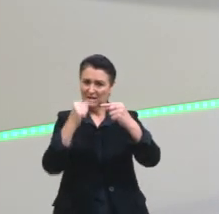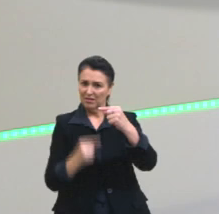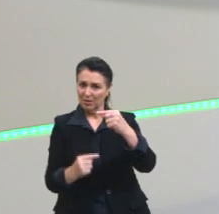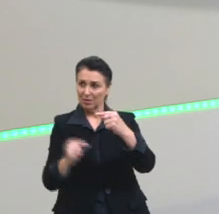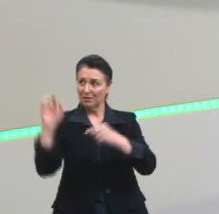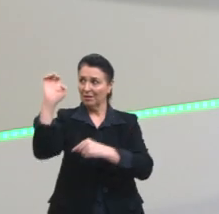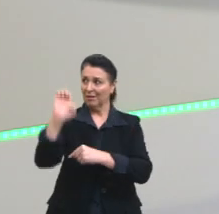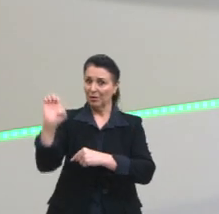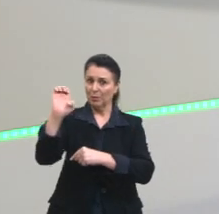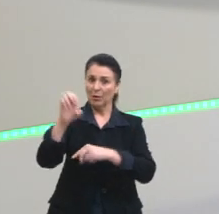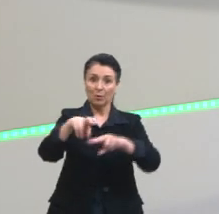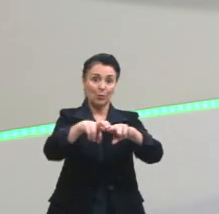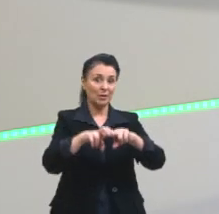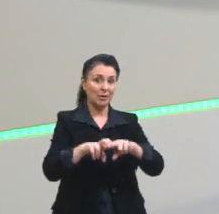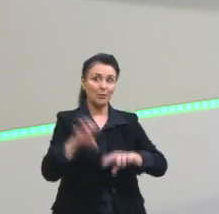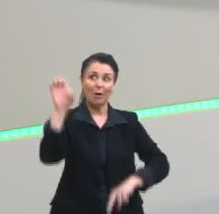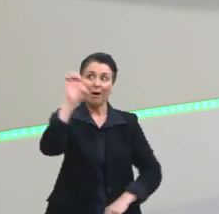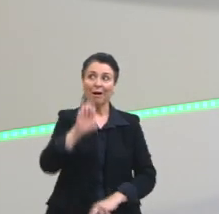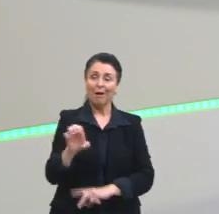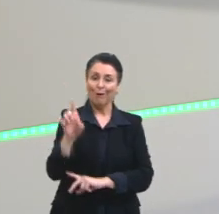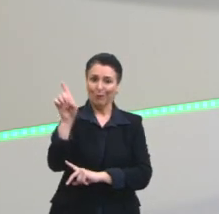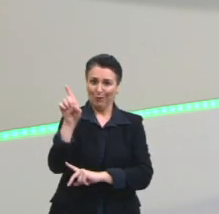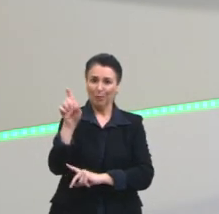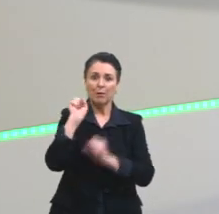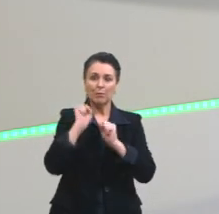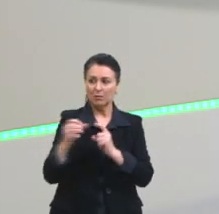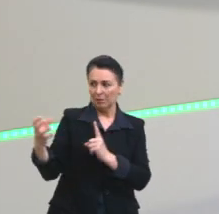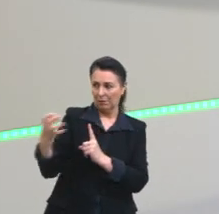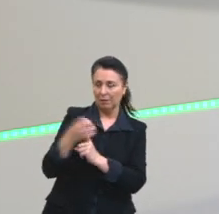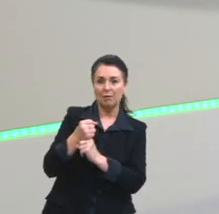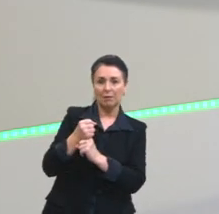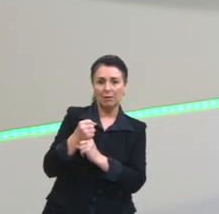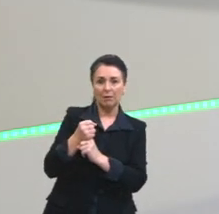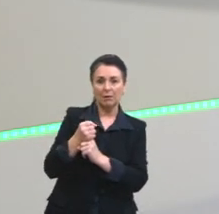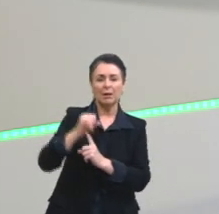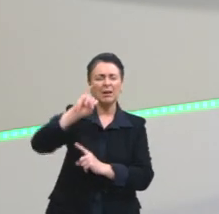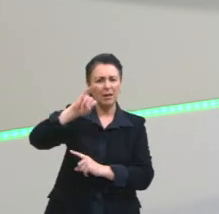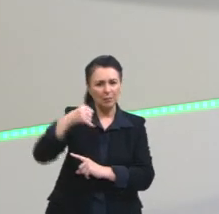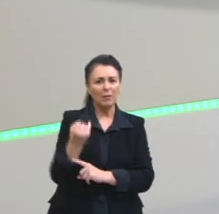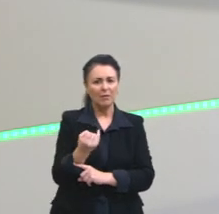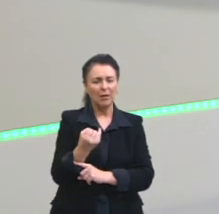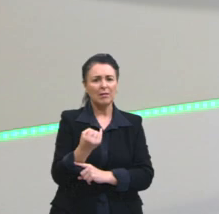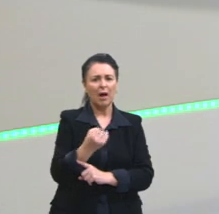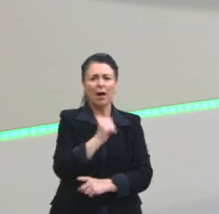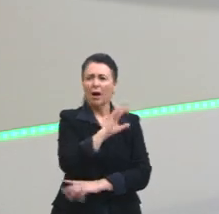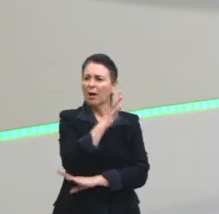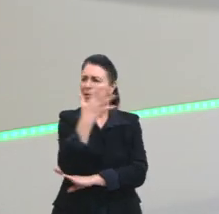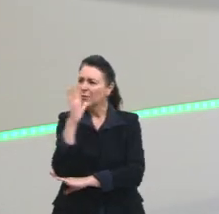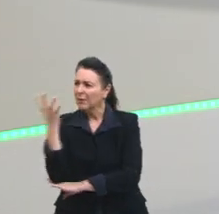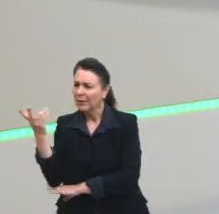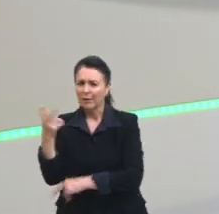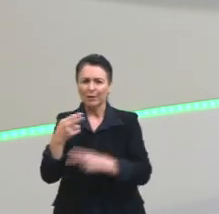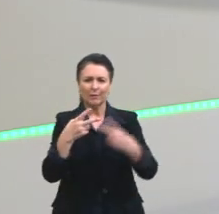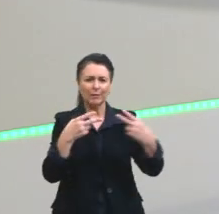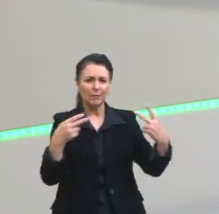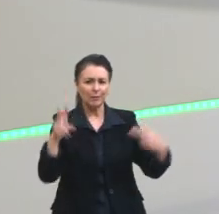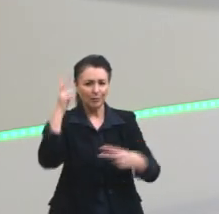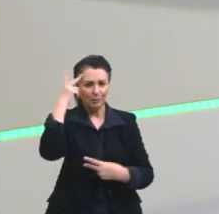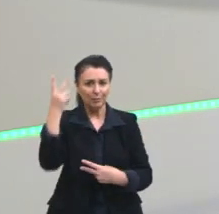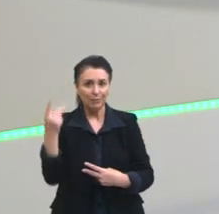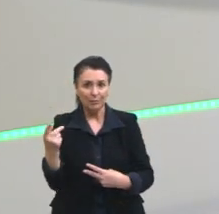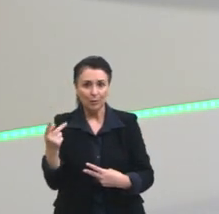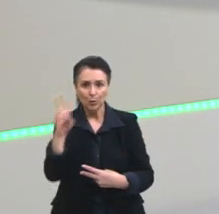de dominar os de conquistar e de se aproveitar dos recursos naturais e das pessoas desses lugares em